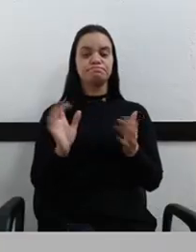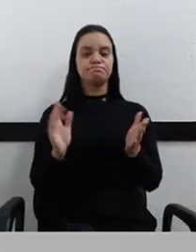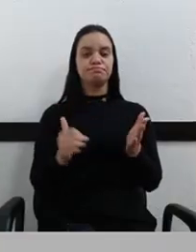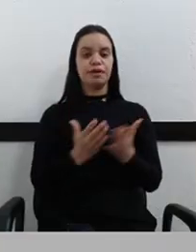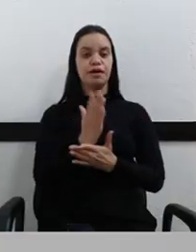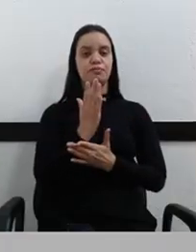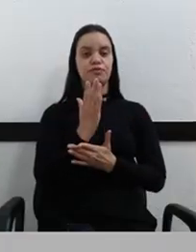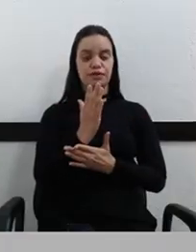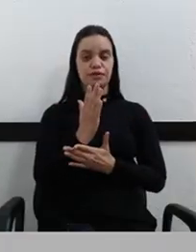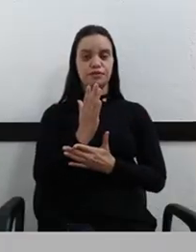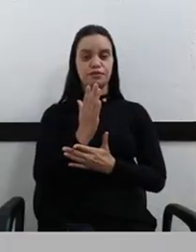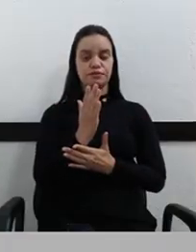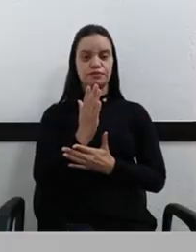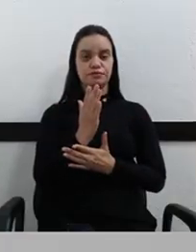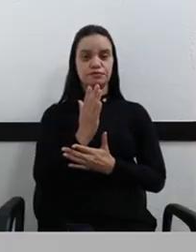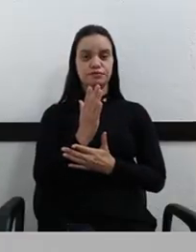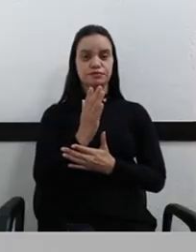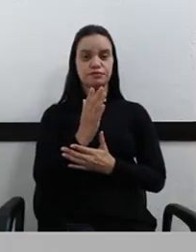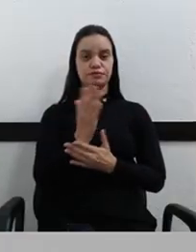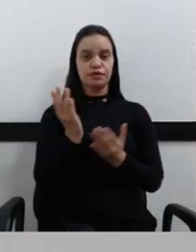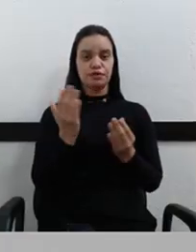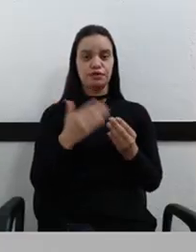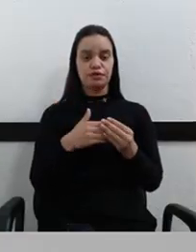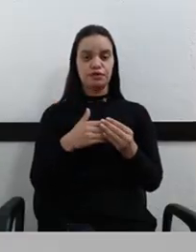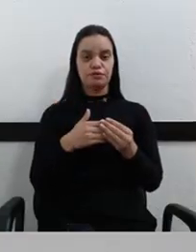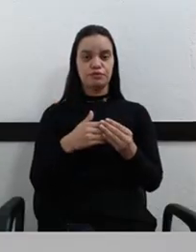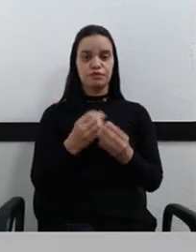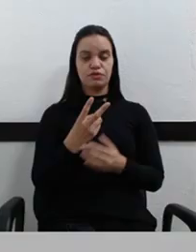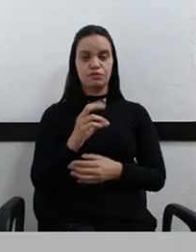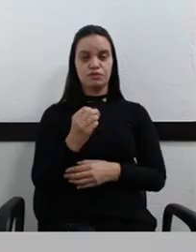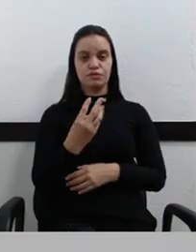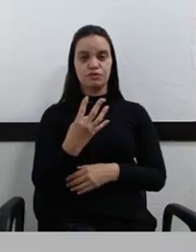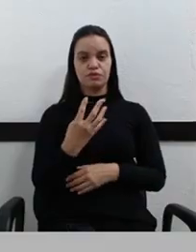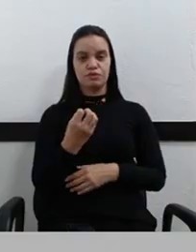Aprovado. Próximo processo, o processo CEI